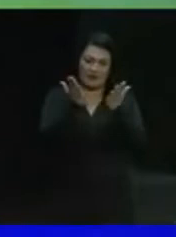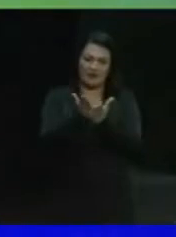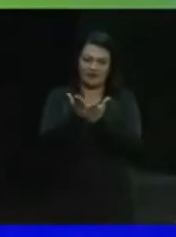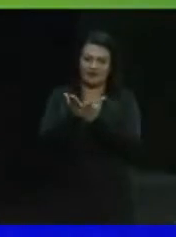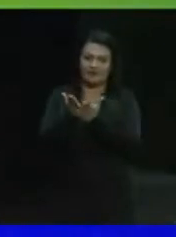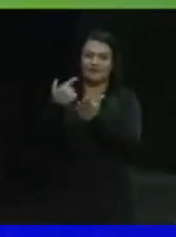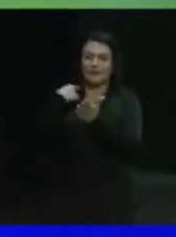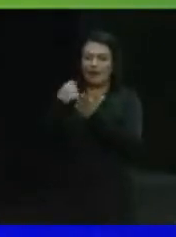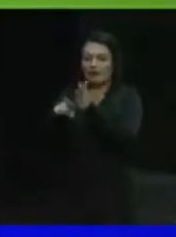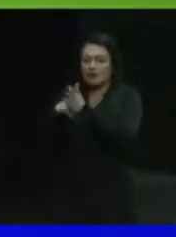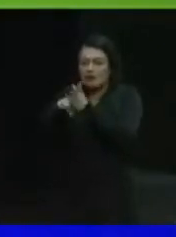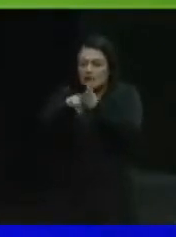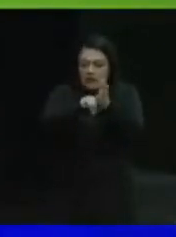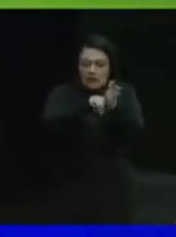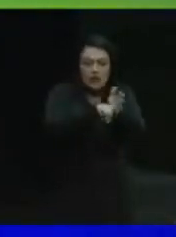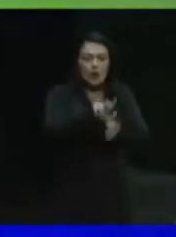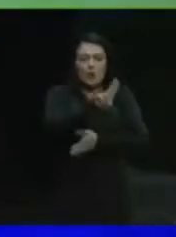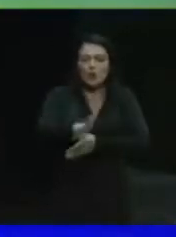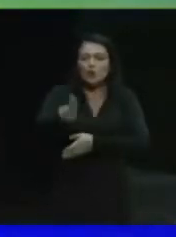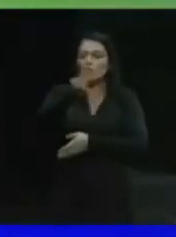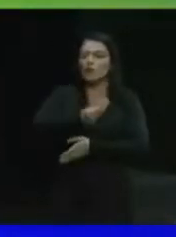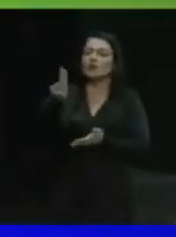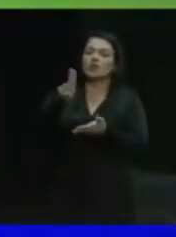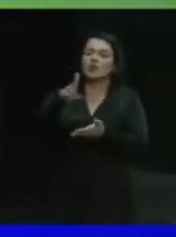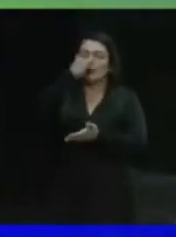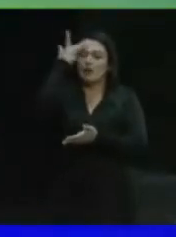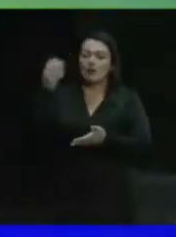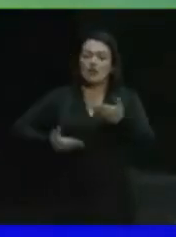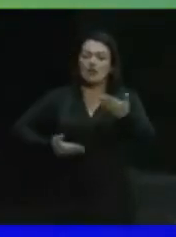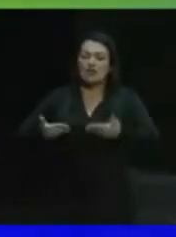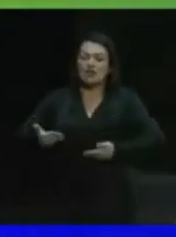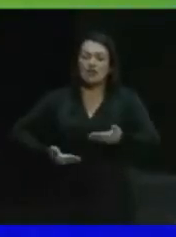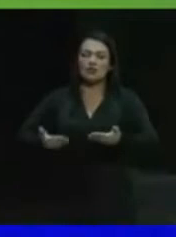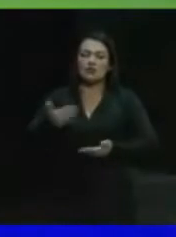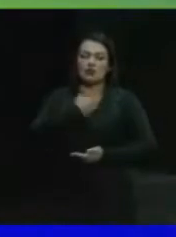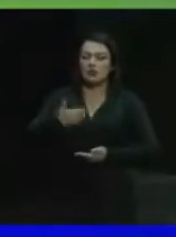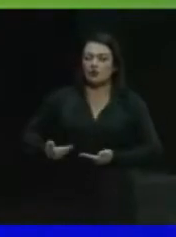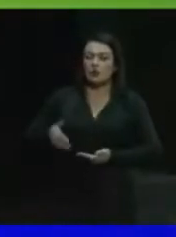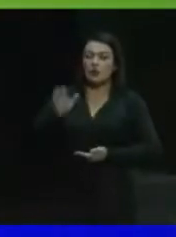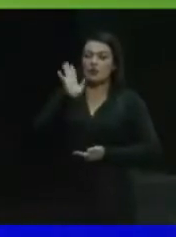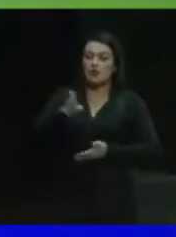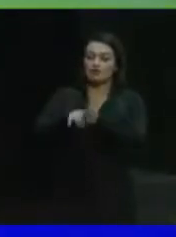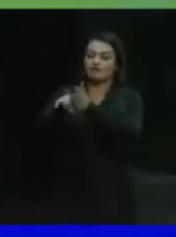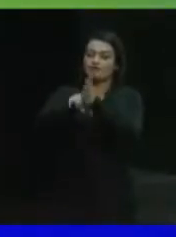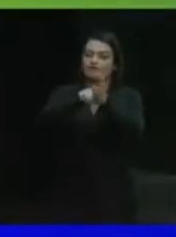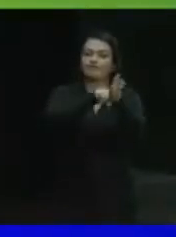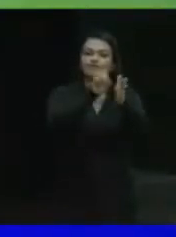utilizando os servidores e especialistas das estruturas já existentes.